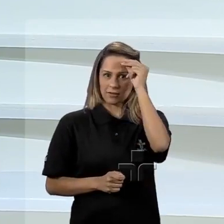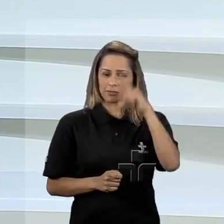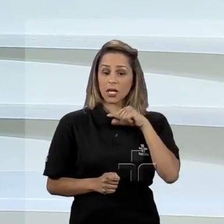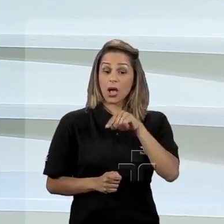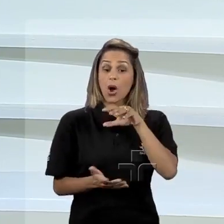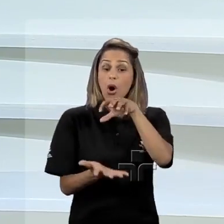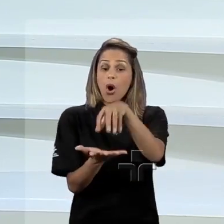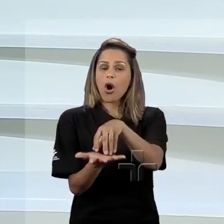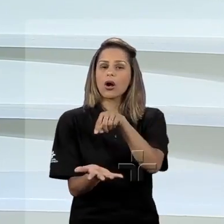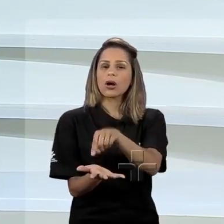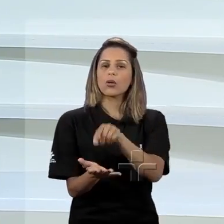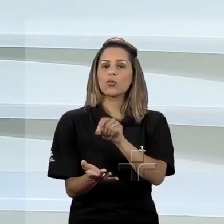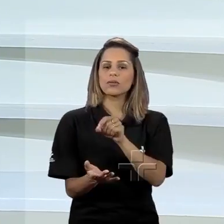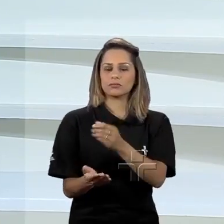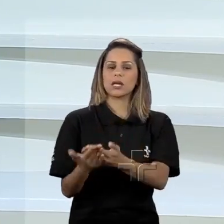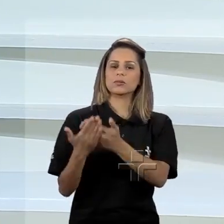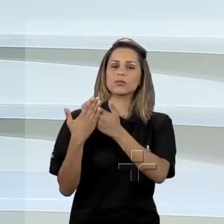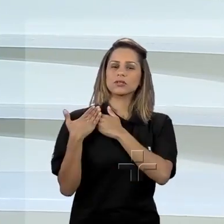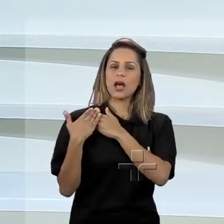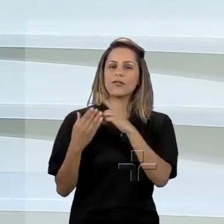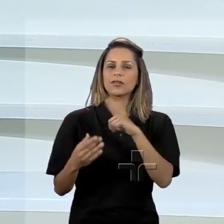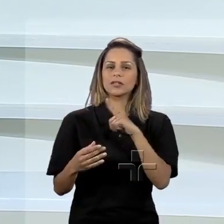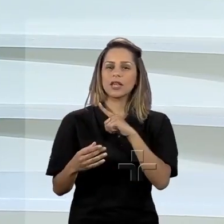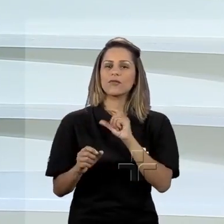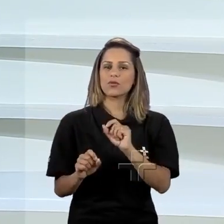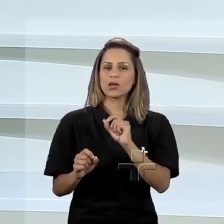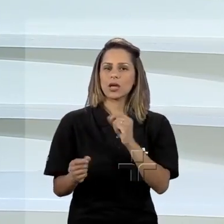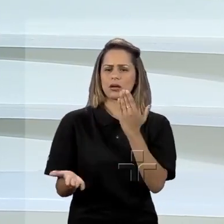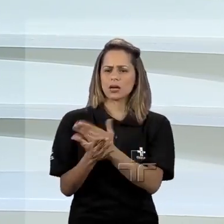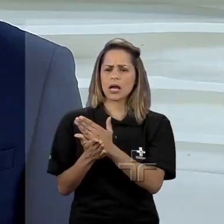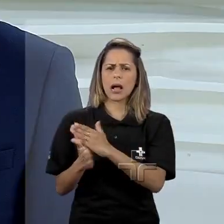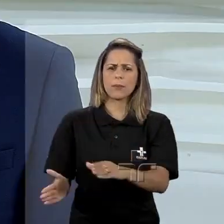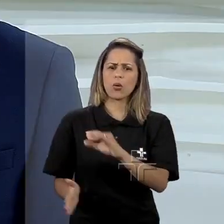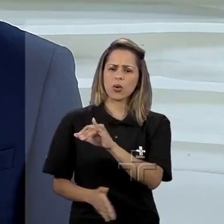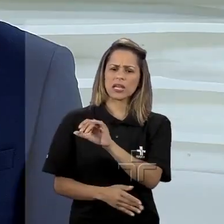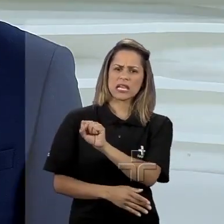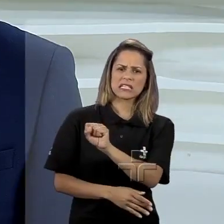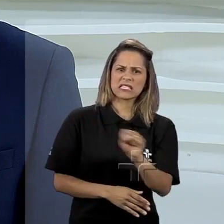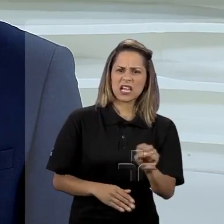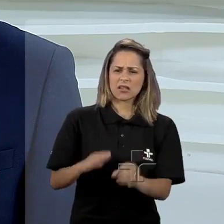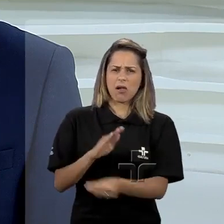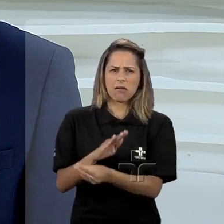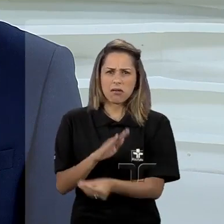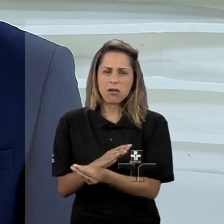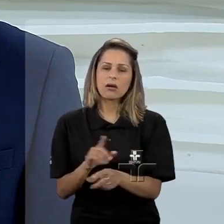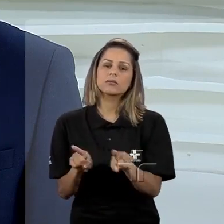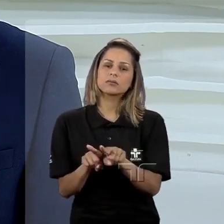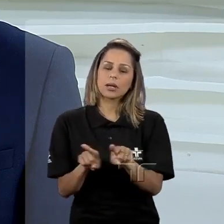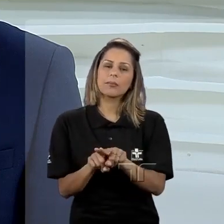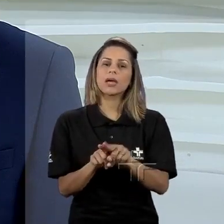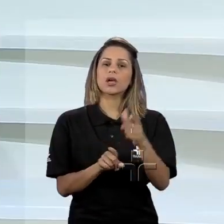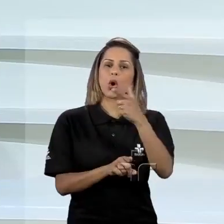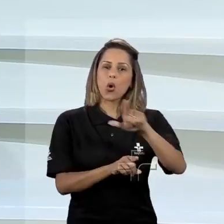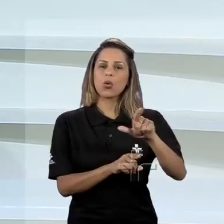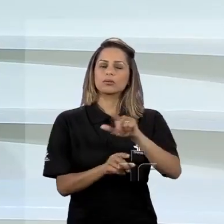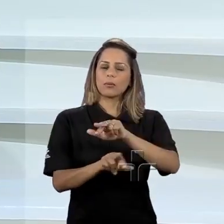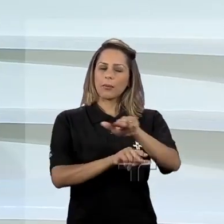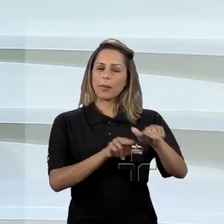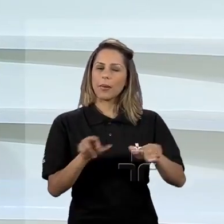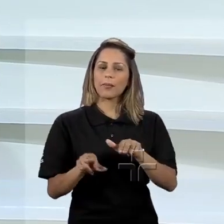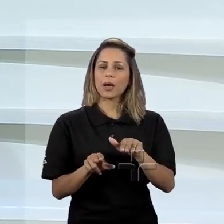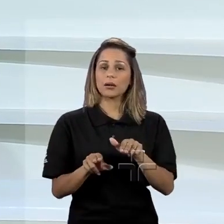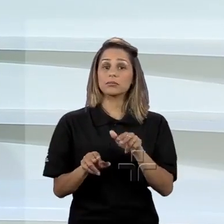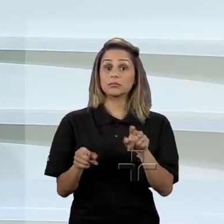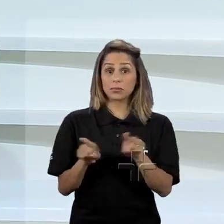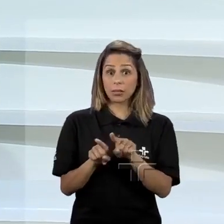responsável por desbaratar máfias como a do ISS e que devolveu aos cofres públicos cerca de 300 milhões de reais. Essa mesma medida